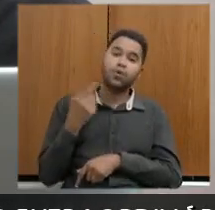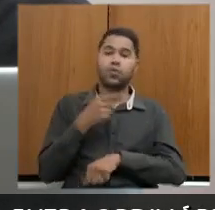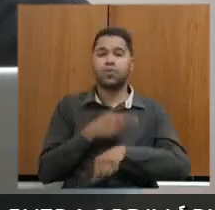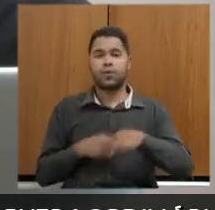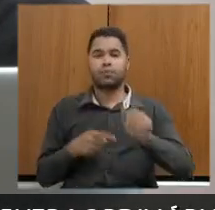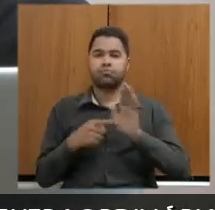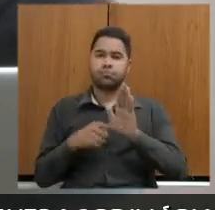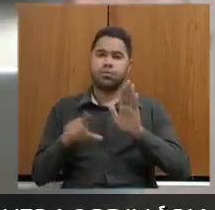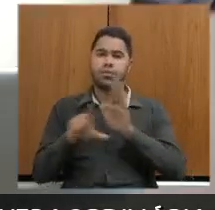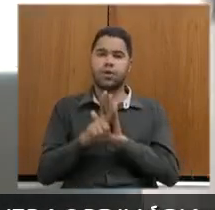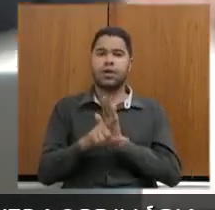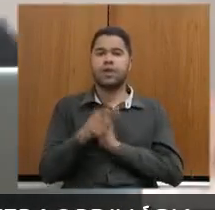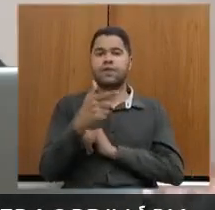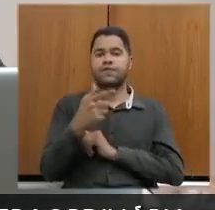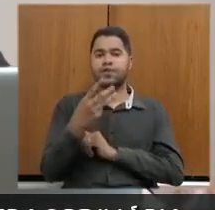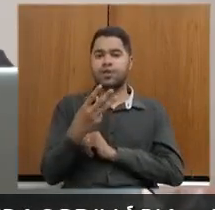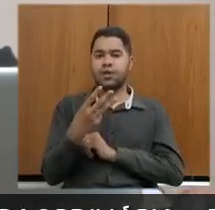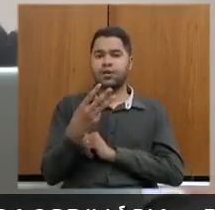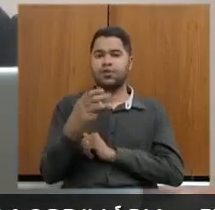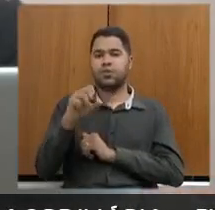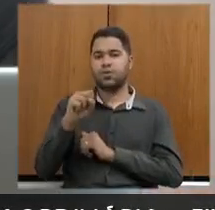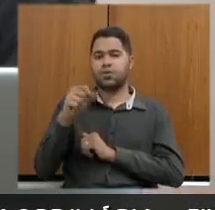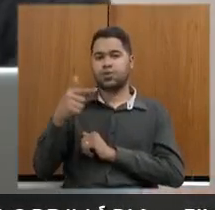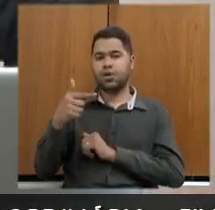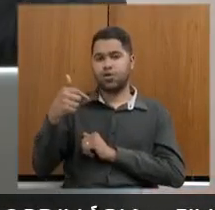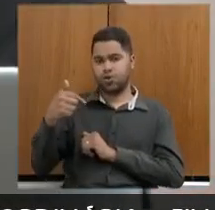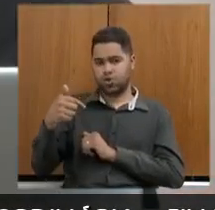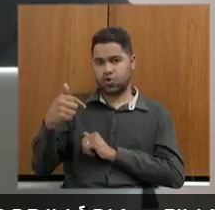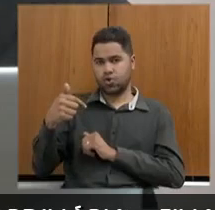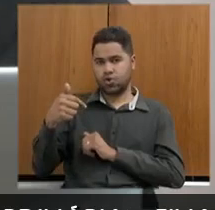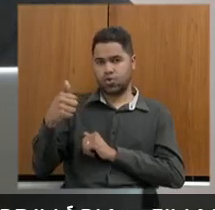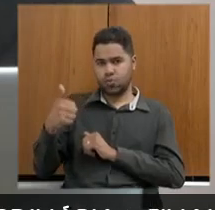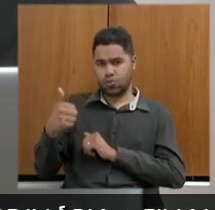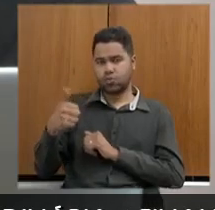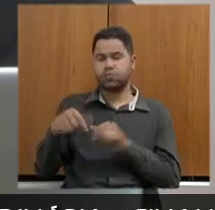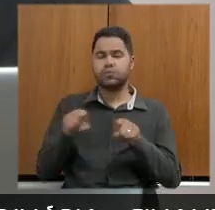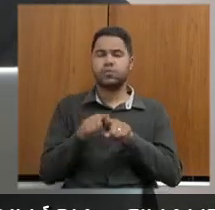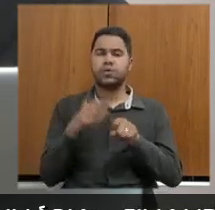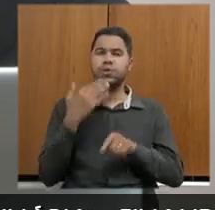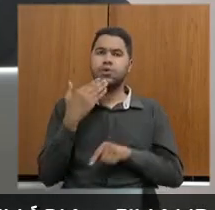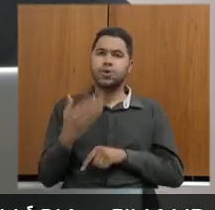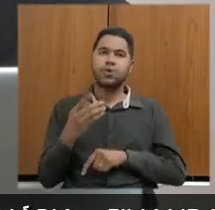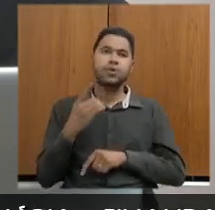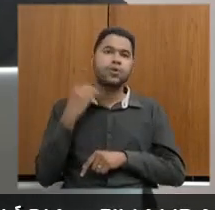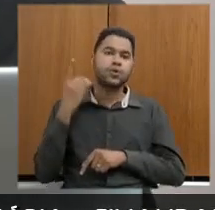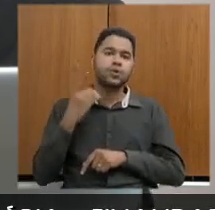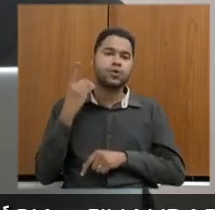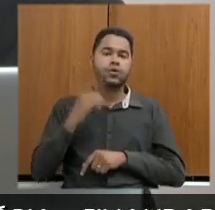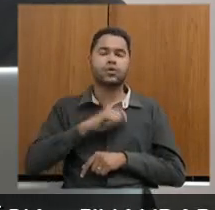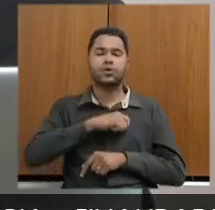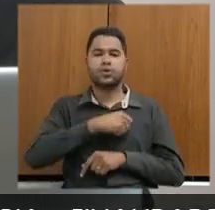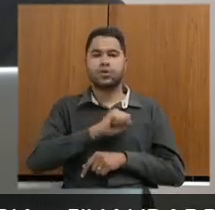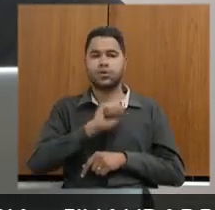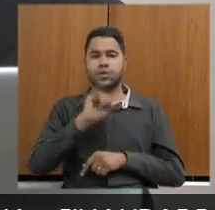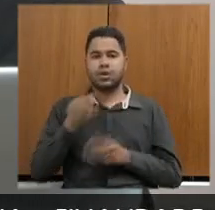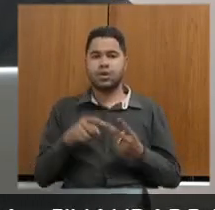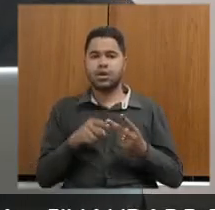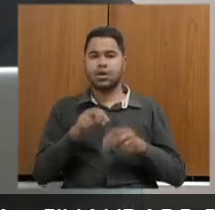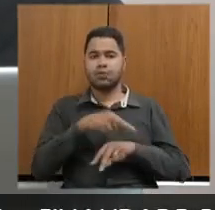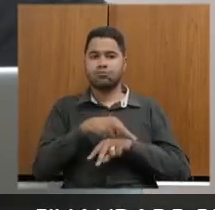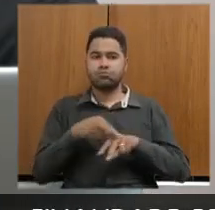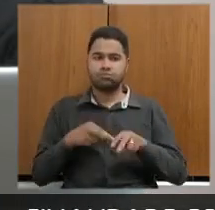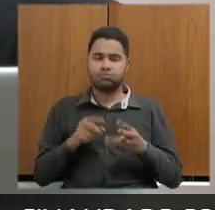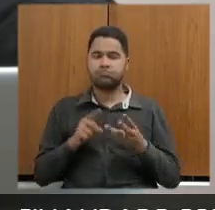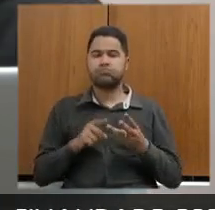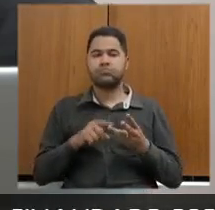conforme prevê a lei 23871 também requerimento dos deputados delegada Sheila João Leite ainda vou ter que ser de